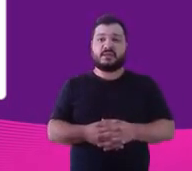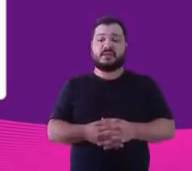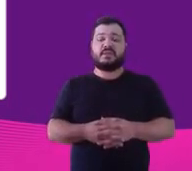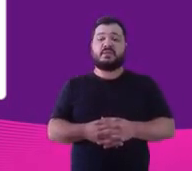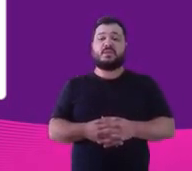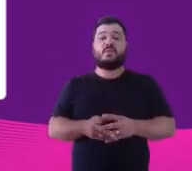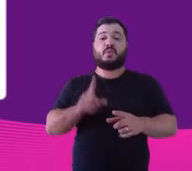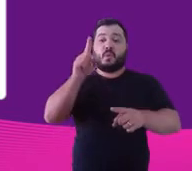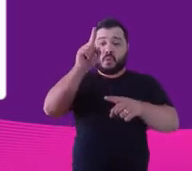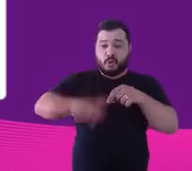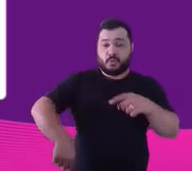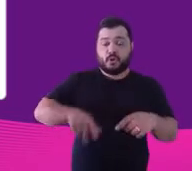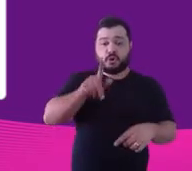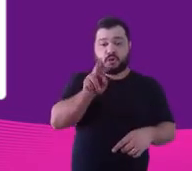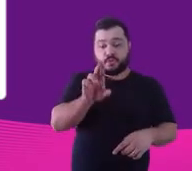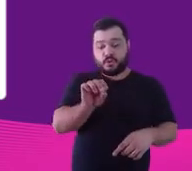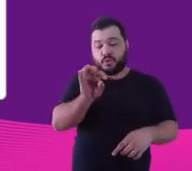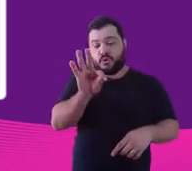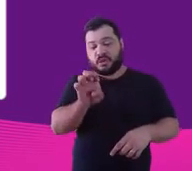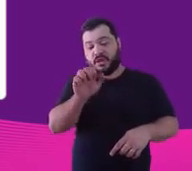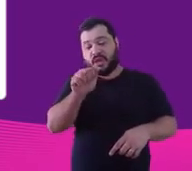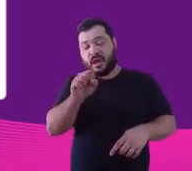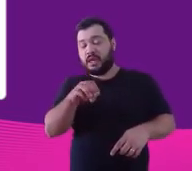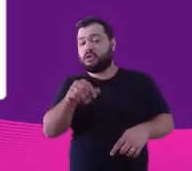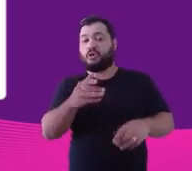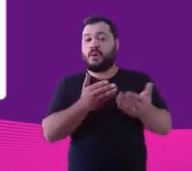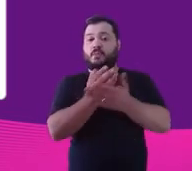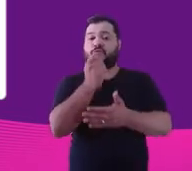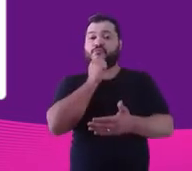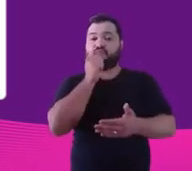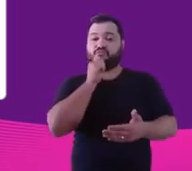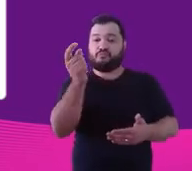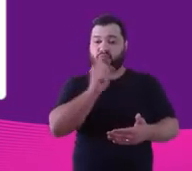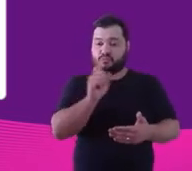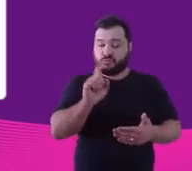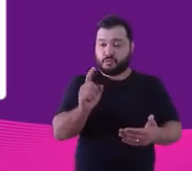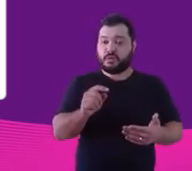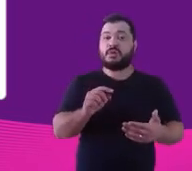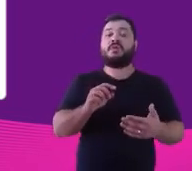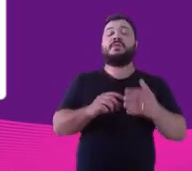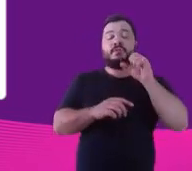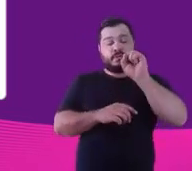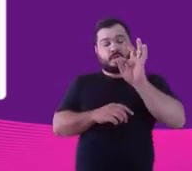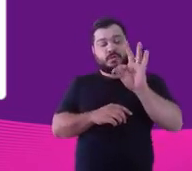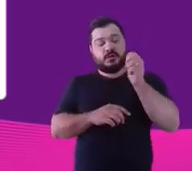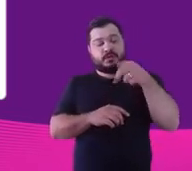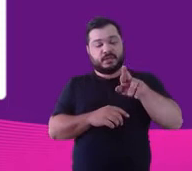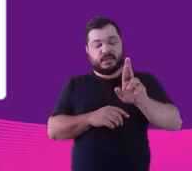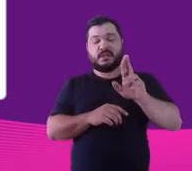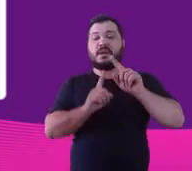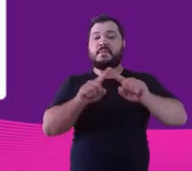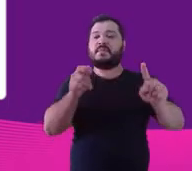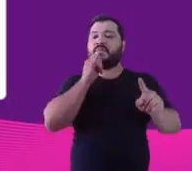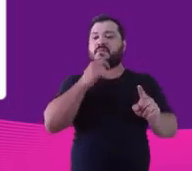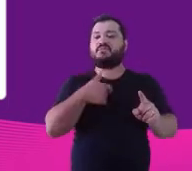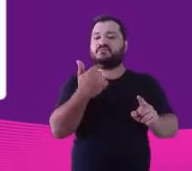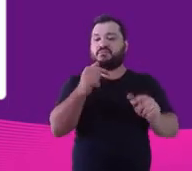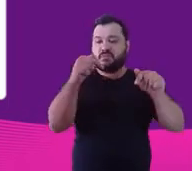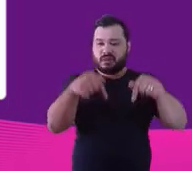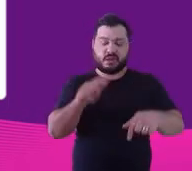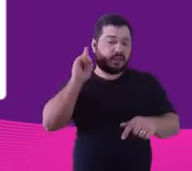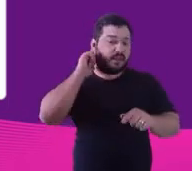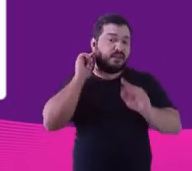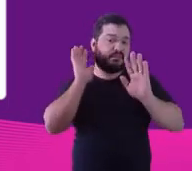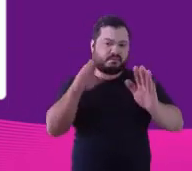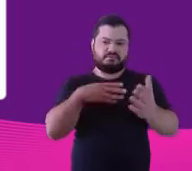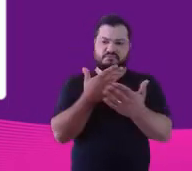inibidor de protease soma ela não não não está indo aprovada os Sandra Helena ligou minha dá mais por exemplo eu não trouxe aqui mas